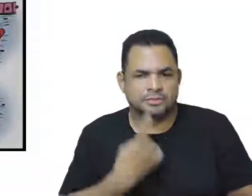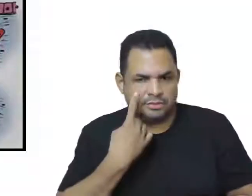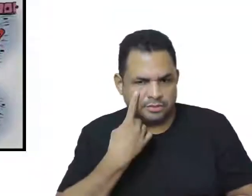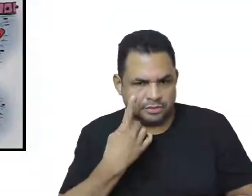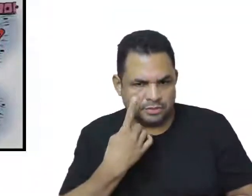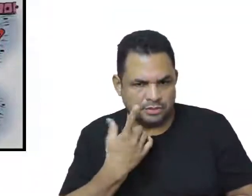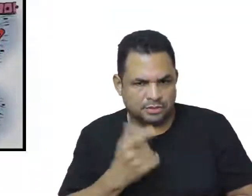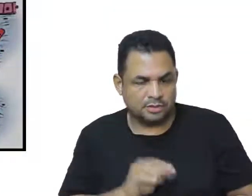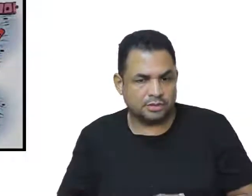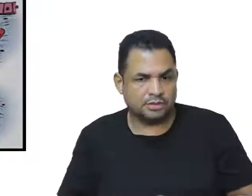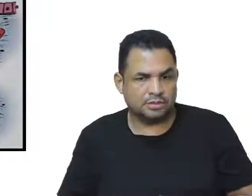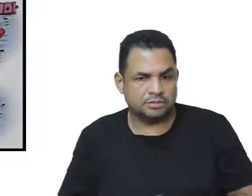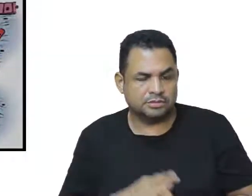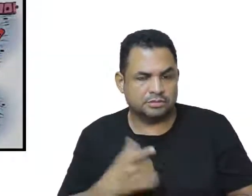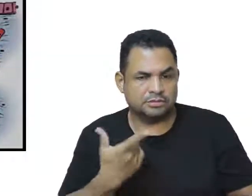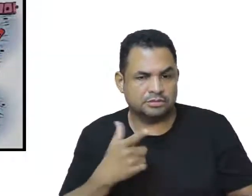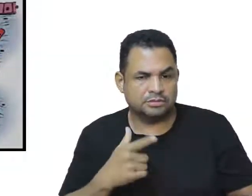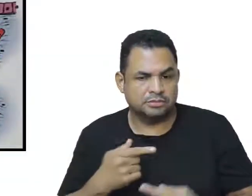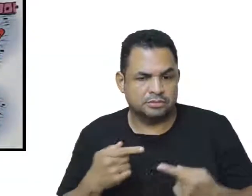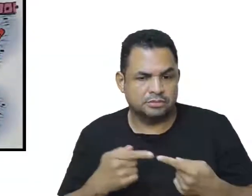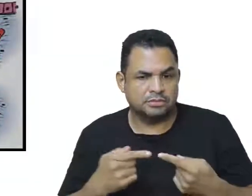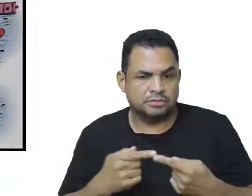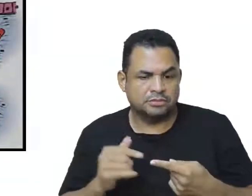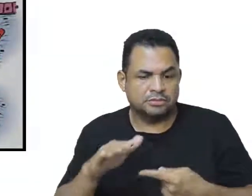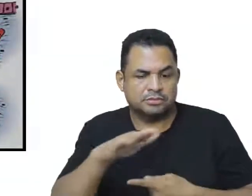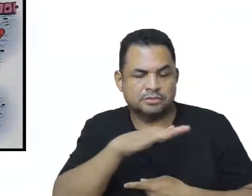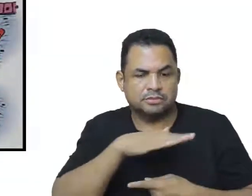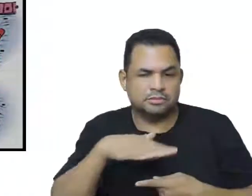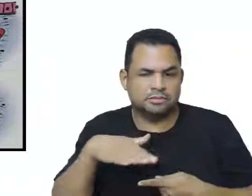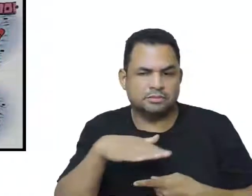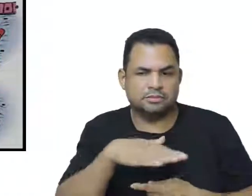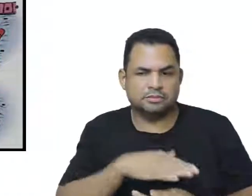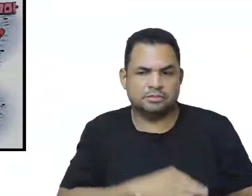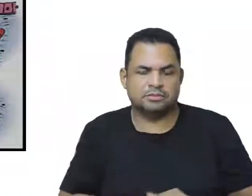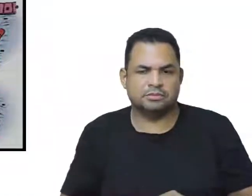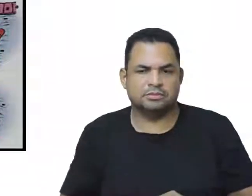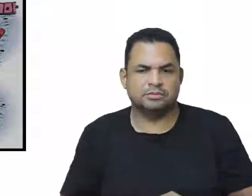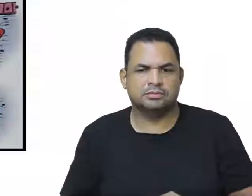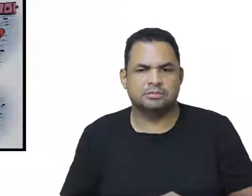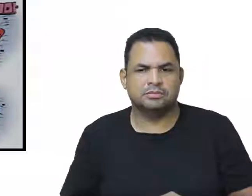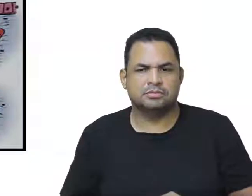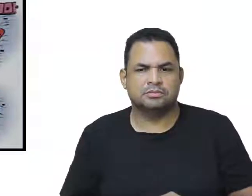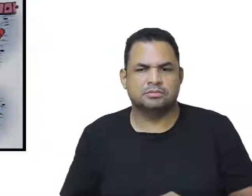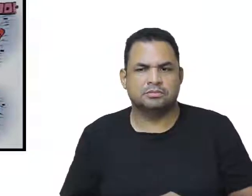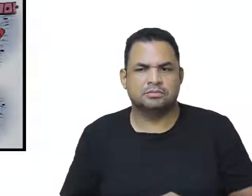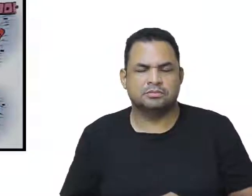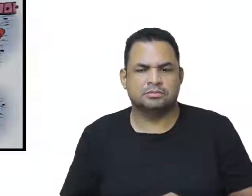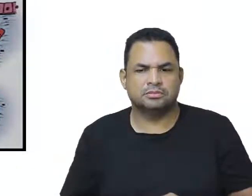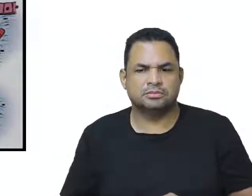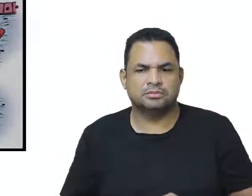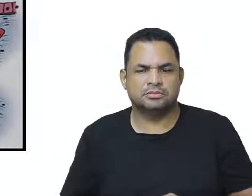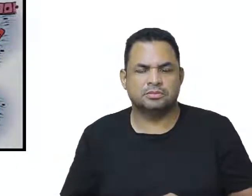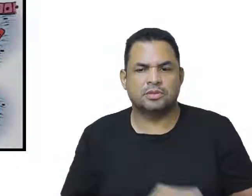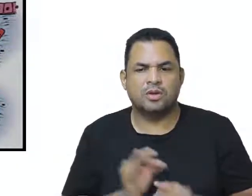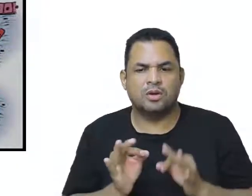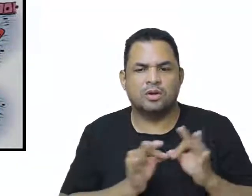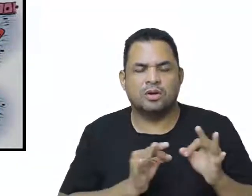que ela já não tem a ligação com a superfície, tá bom? Formação de uma glândula